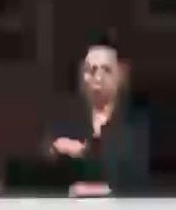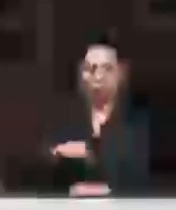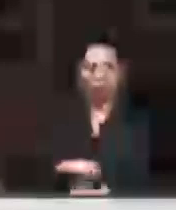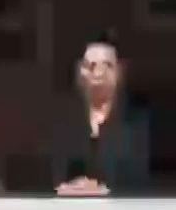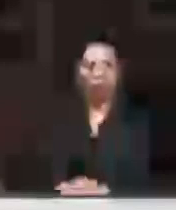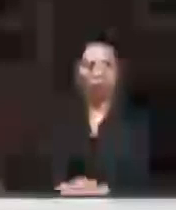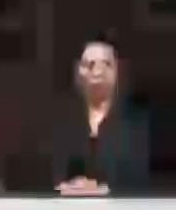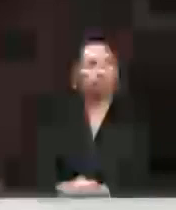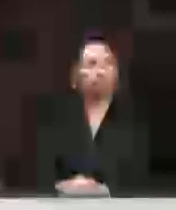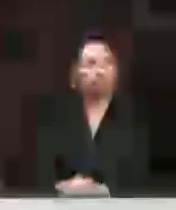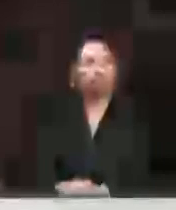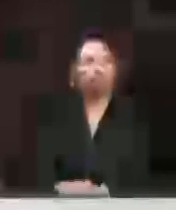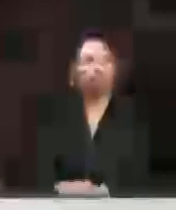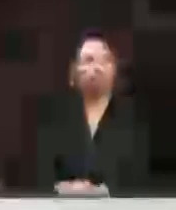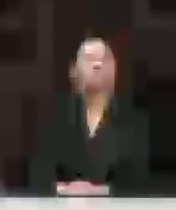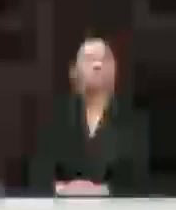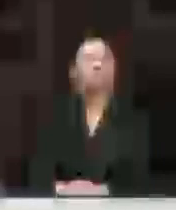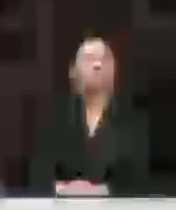Toma esse.